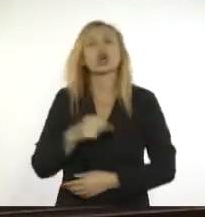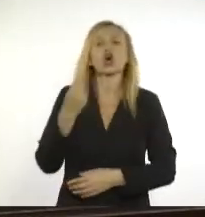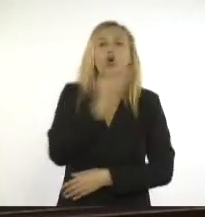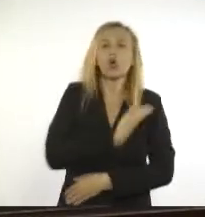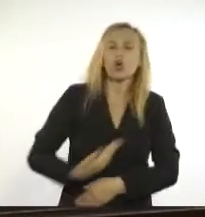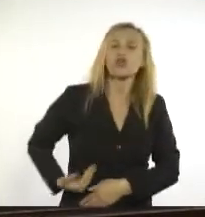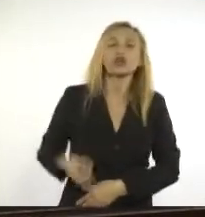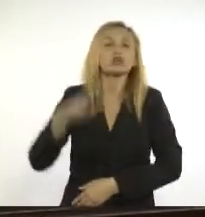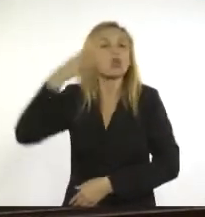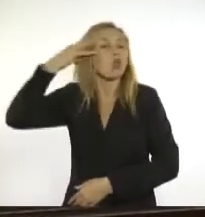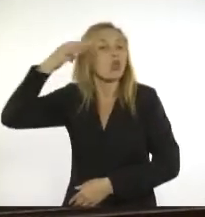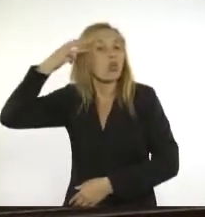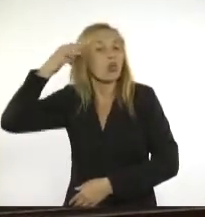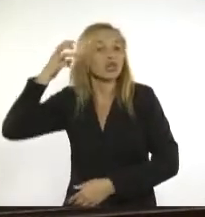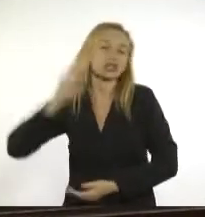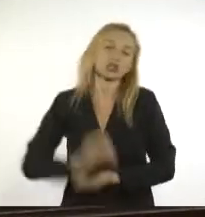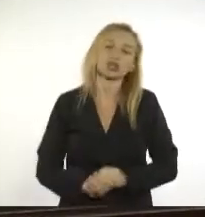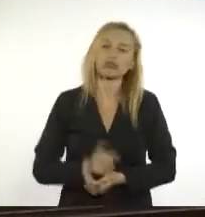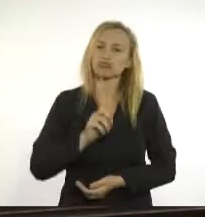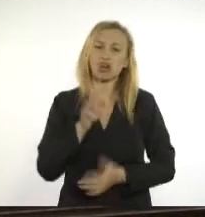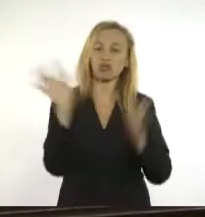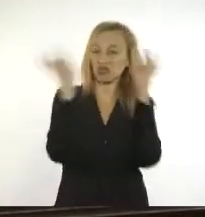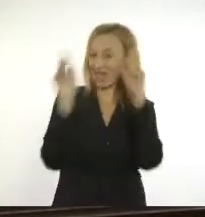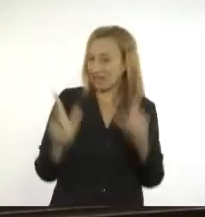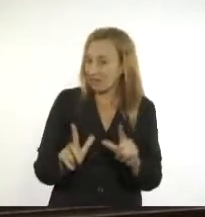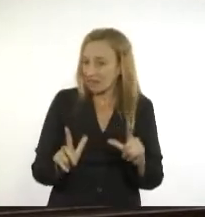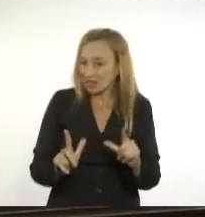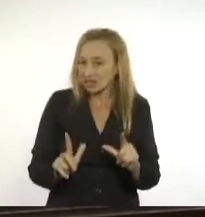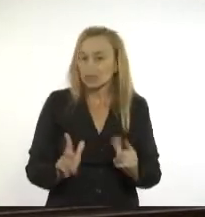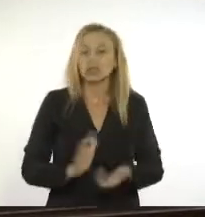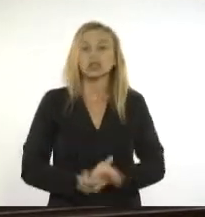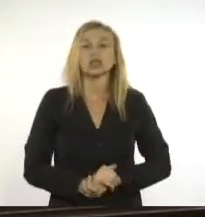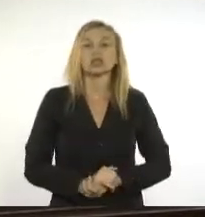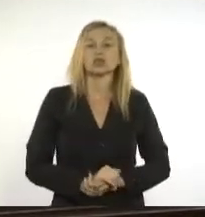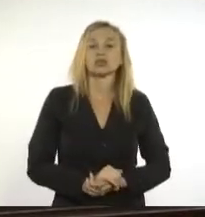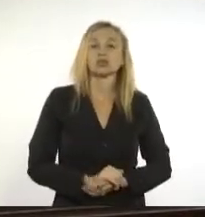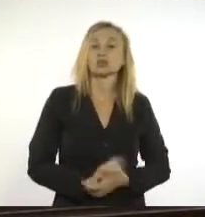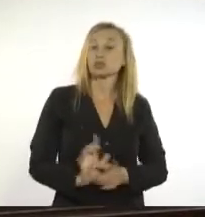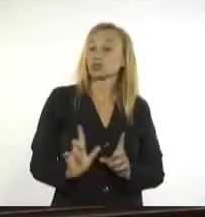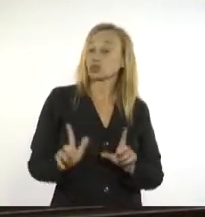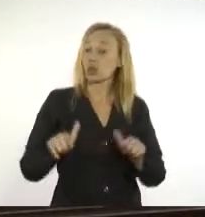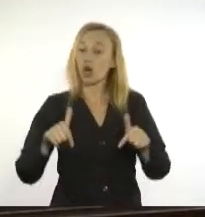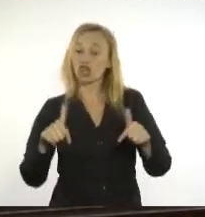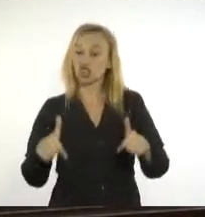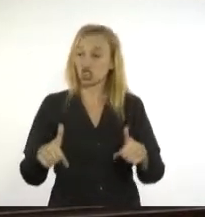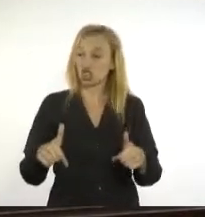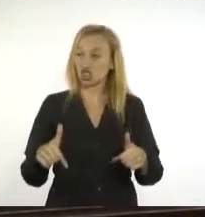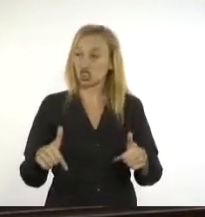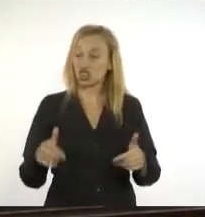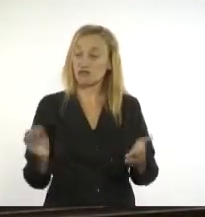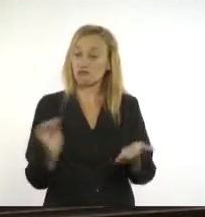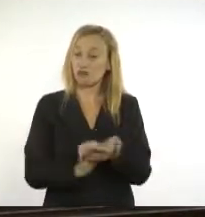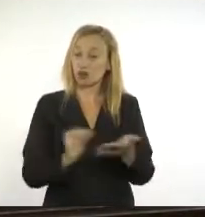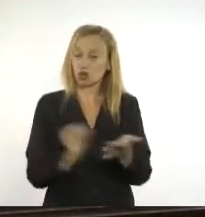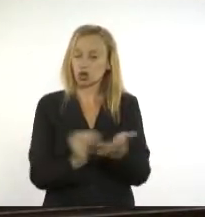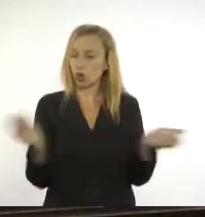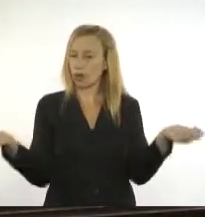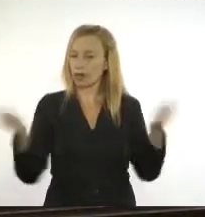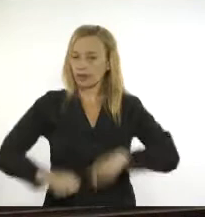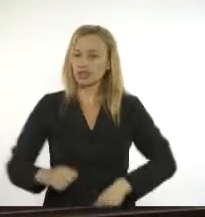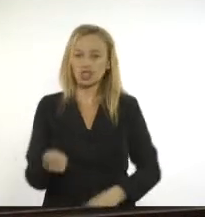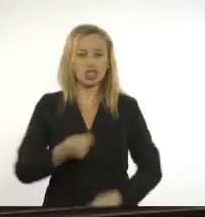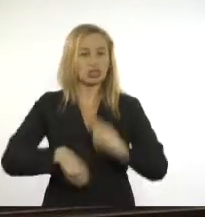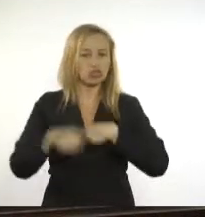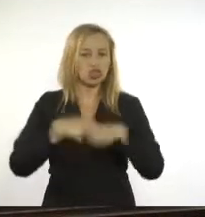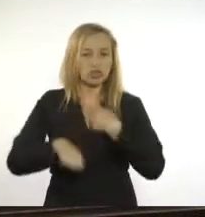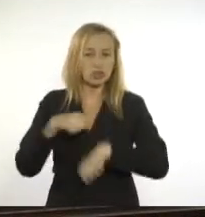Witzel, não satisfeito com a sua evidente, óbvia incompetência do gerenciamento da